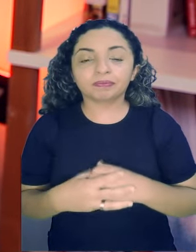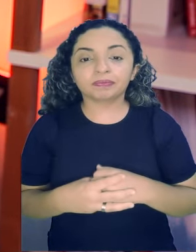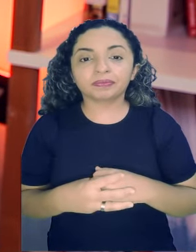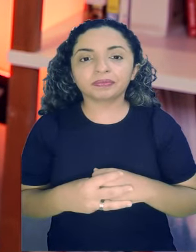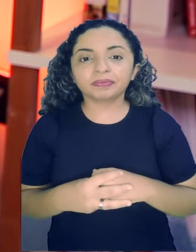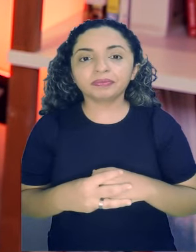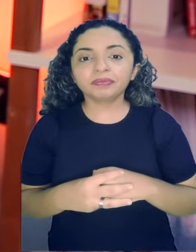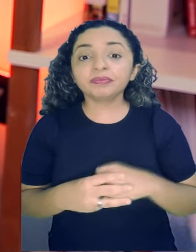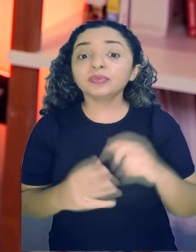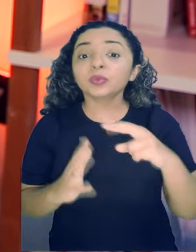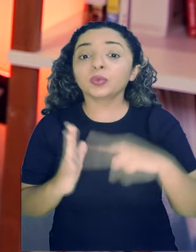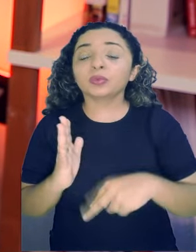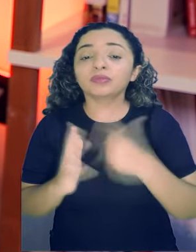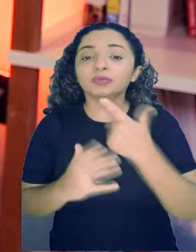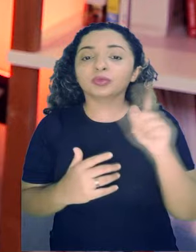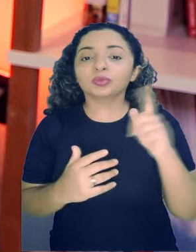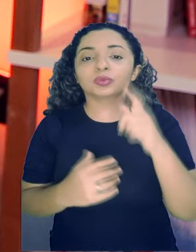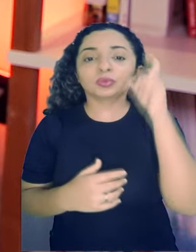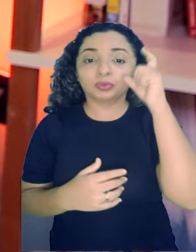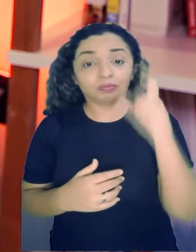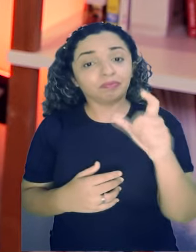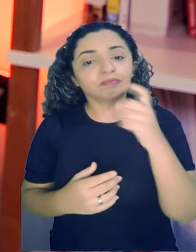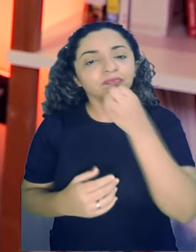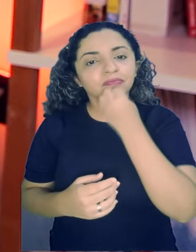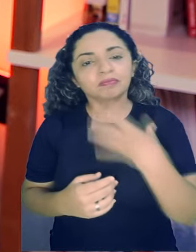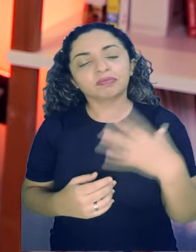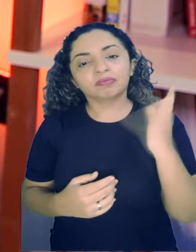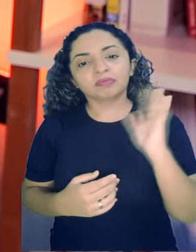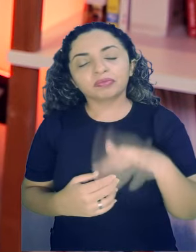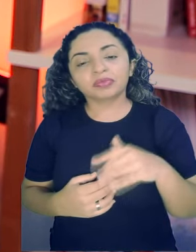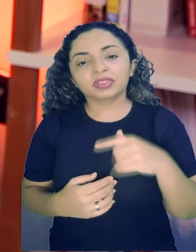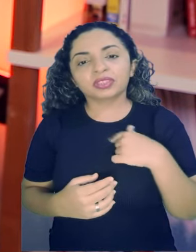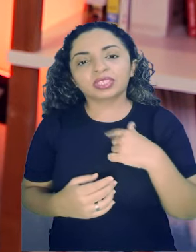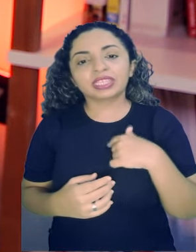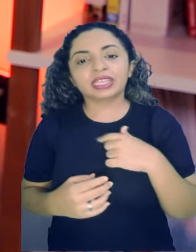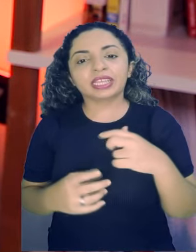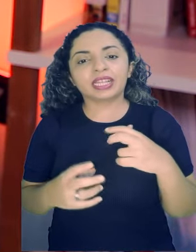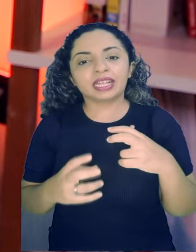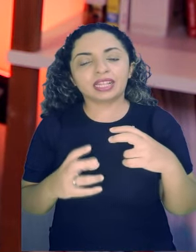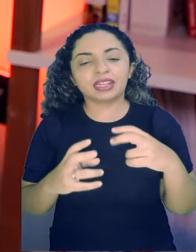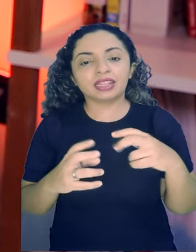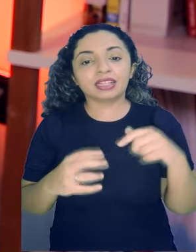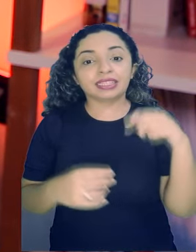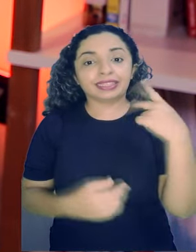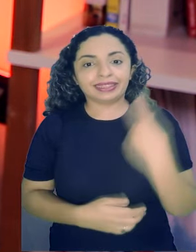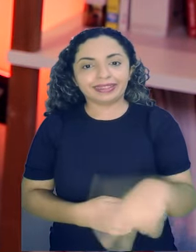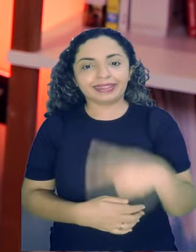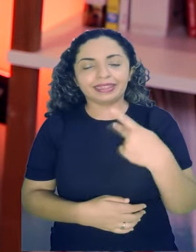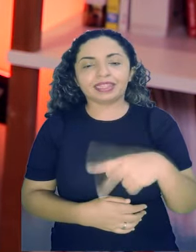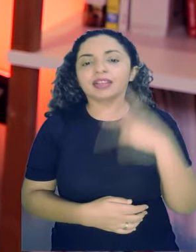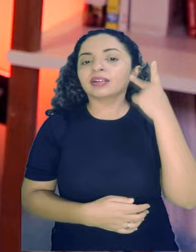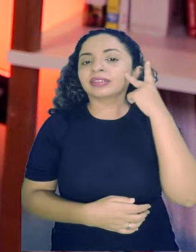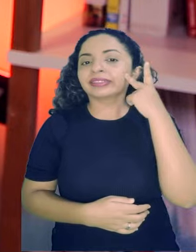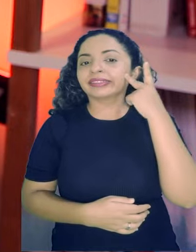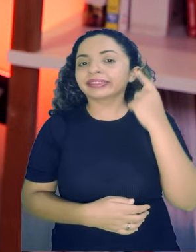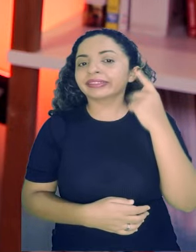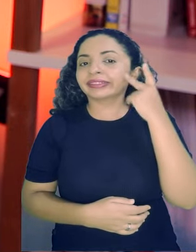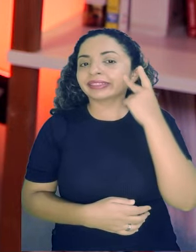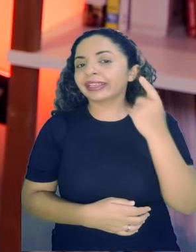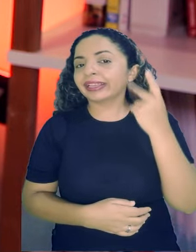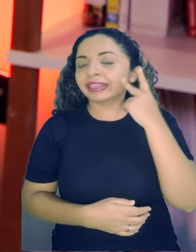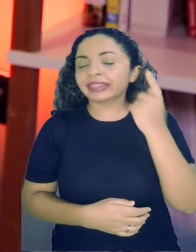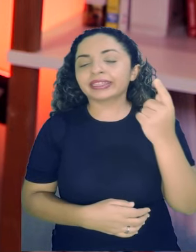aqui, muito interessante, que eu vou trazer uma resenha para o canal, é esse aqui, ó, Campos de Concentração no Ceará, Isolamento e Poder